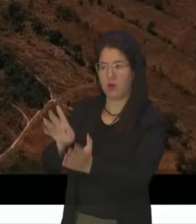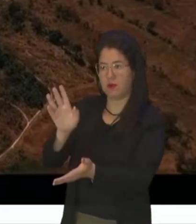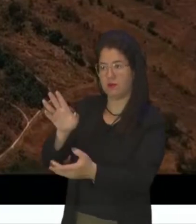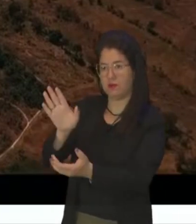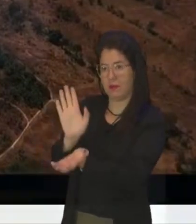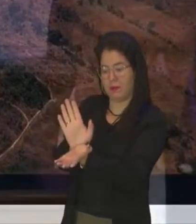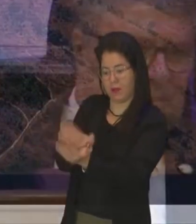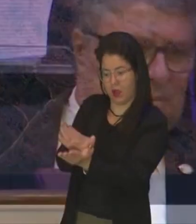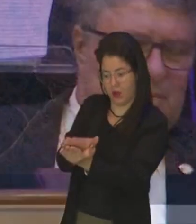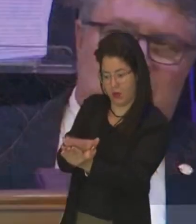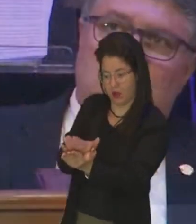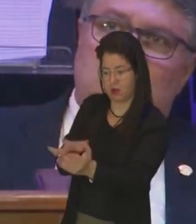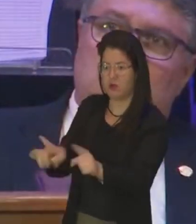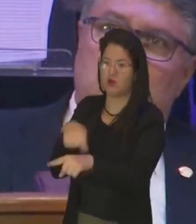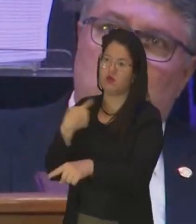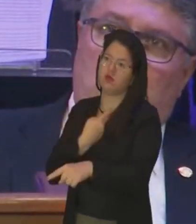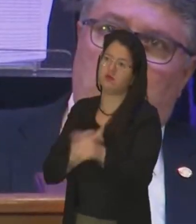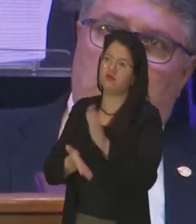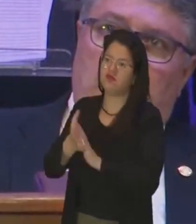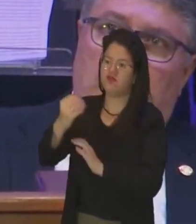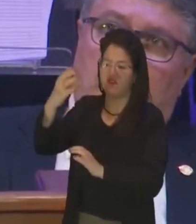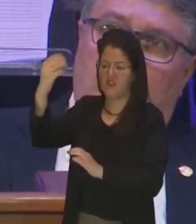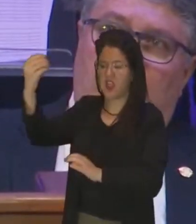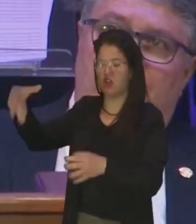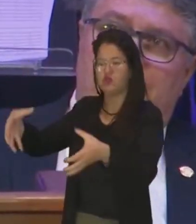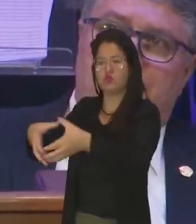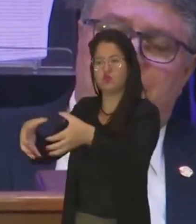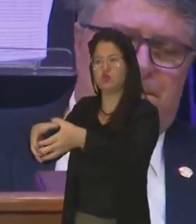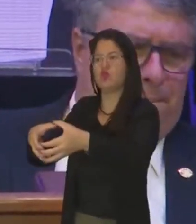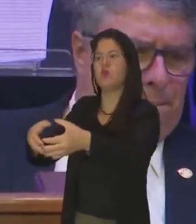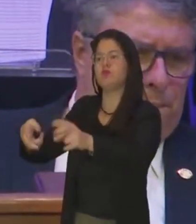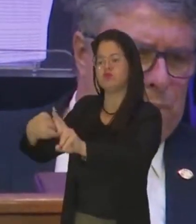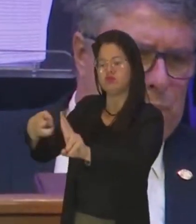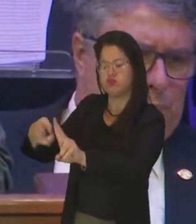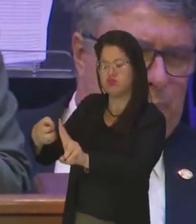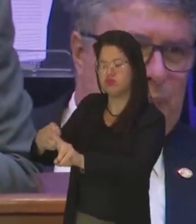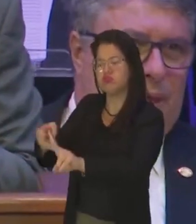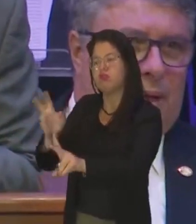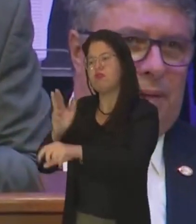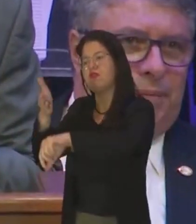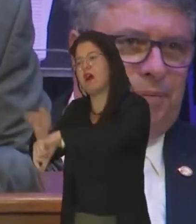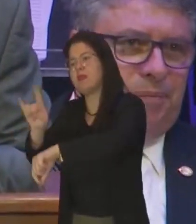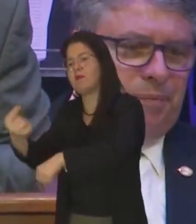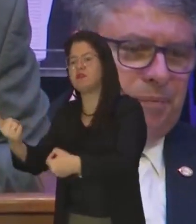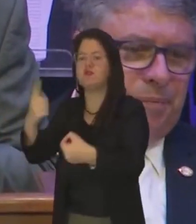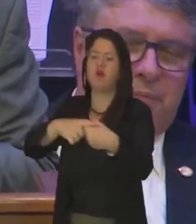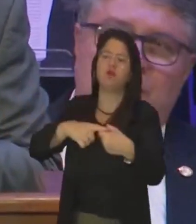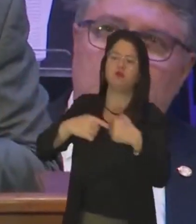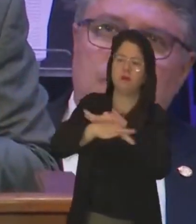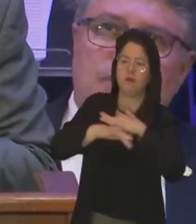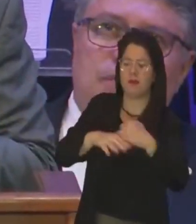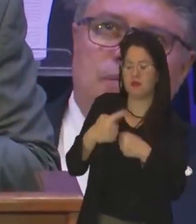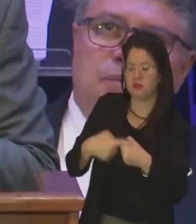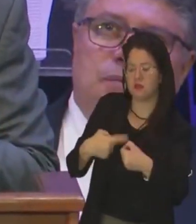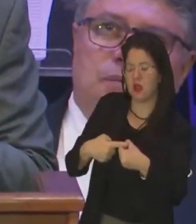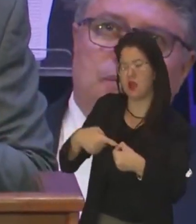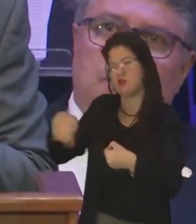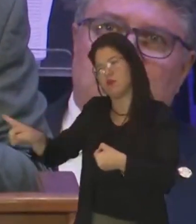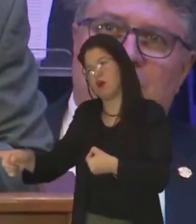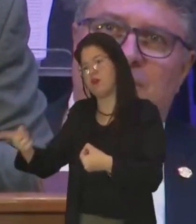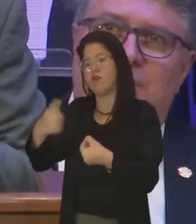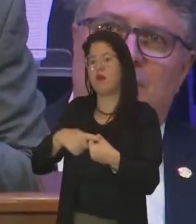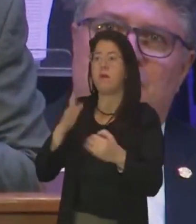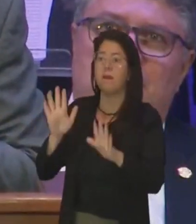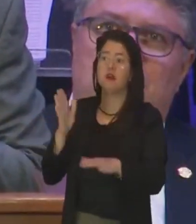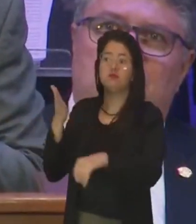nós fazemos essas viagens para a aldeia, onde passamos algum tempo, depois voltamos para a cidade, e assim tem sido. Estamos lá há